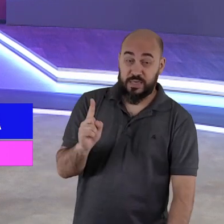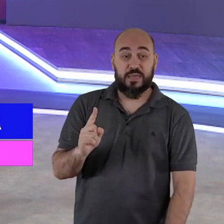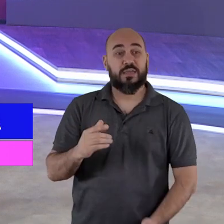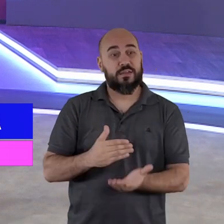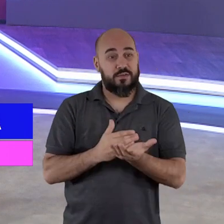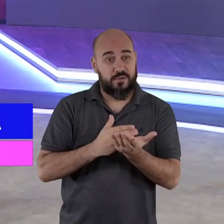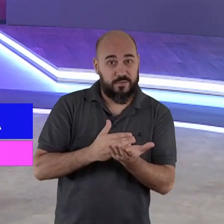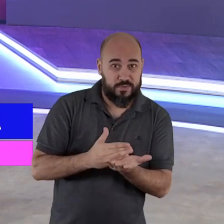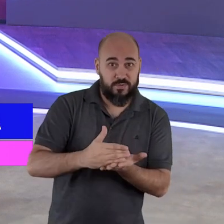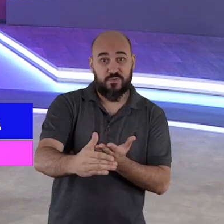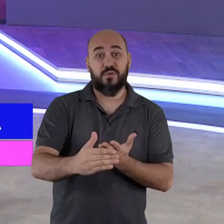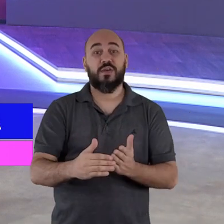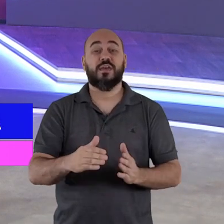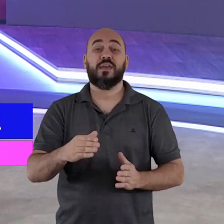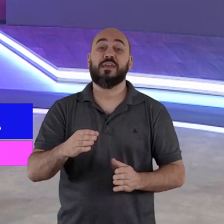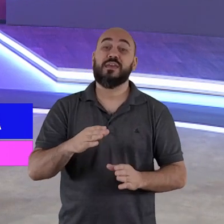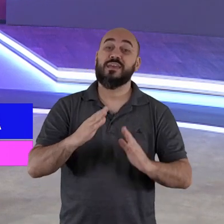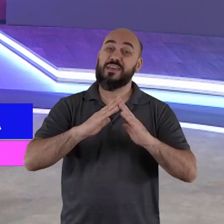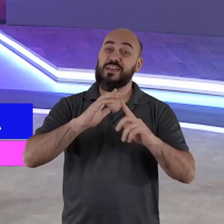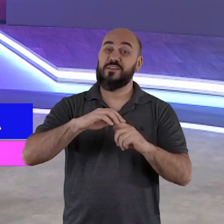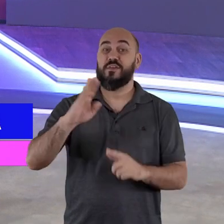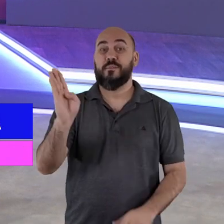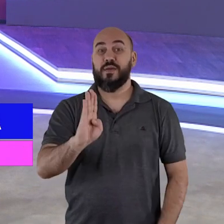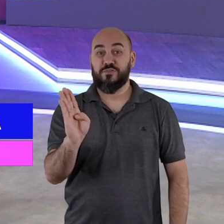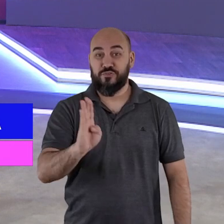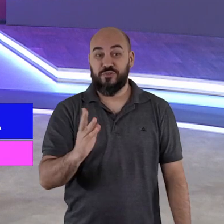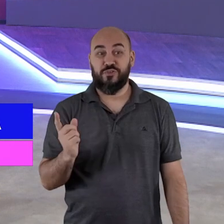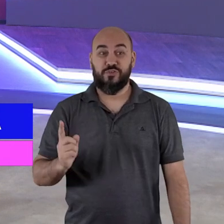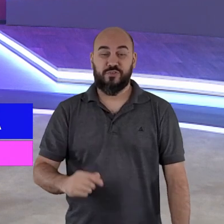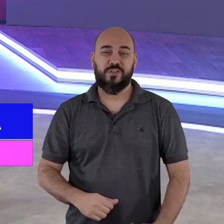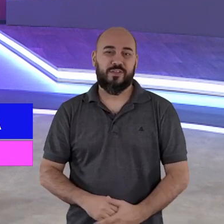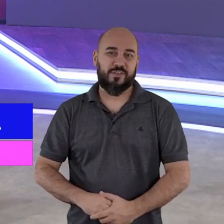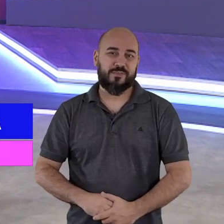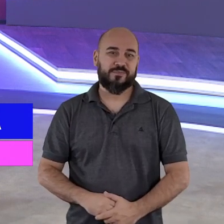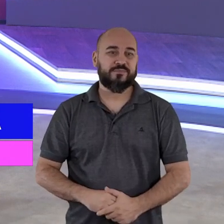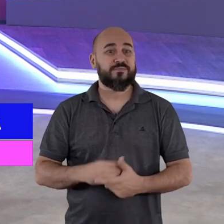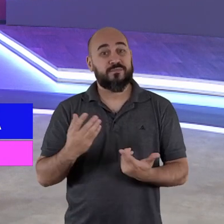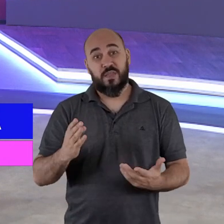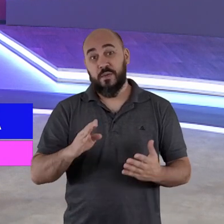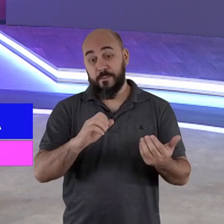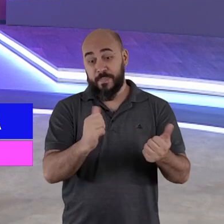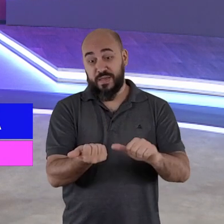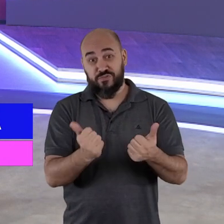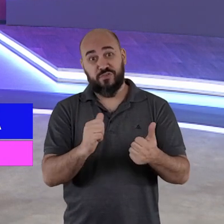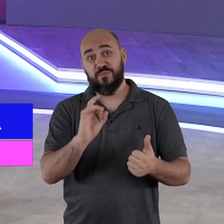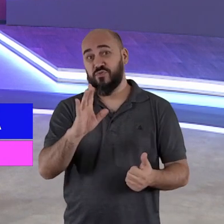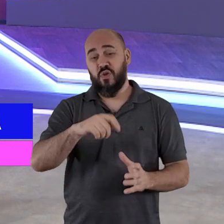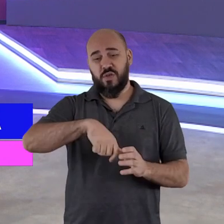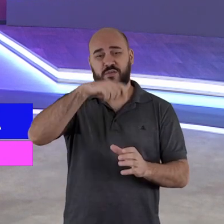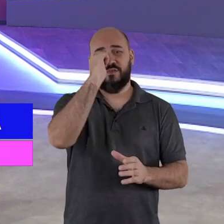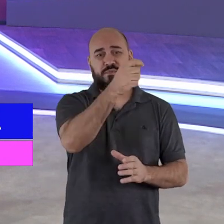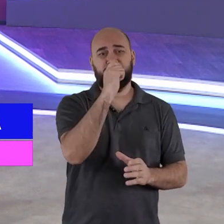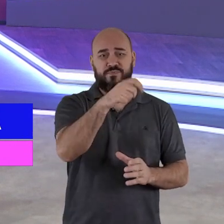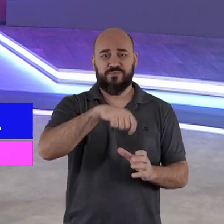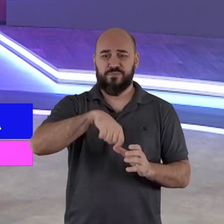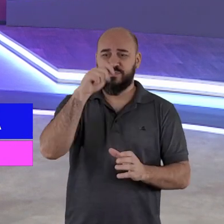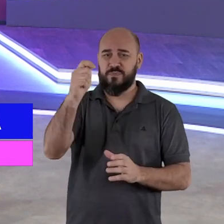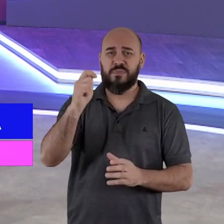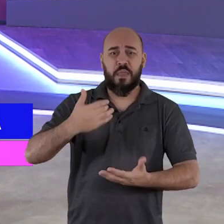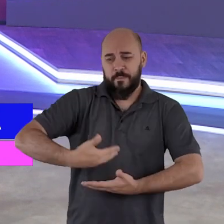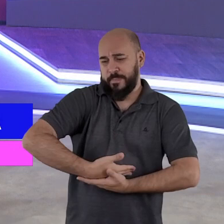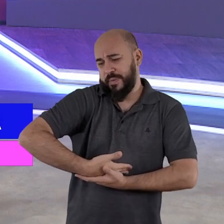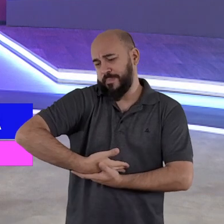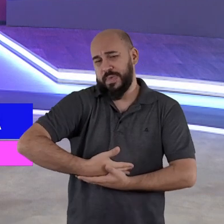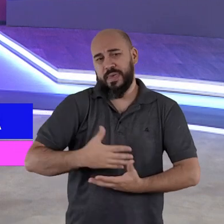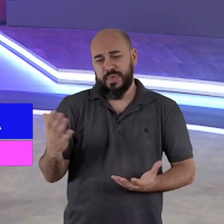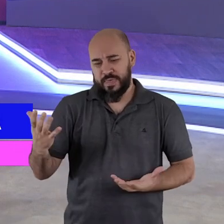batista, porque até aquele momento o batismo era só por aspersão, os bebês eram levados e aspergia-se água na cabeça